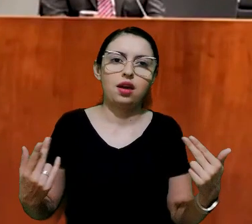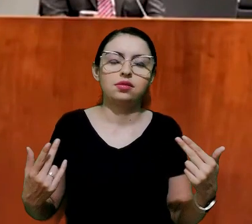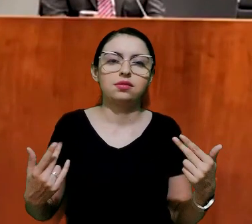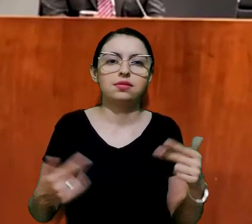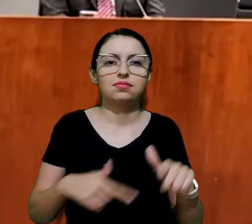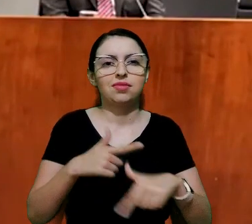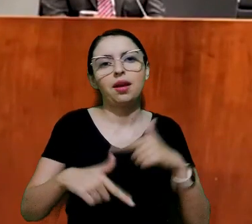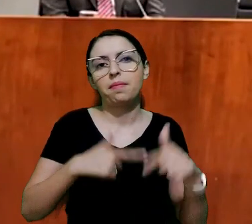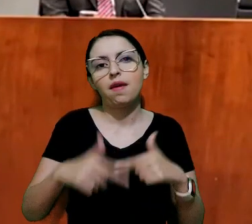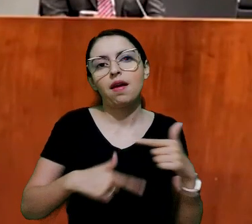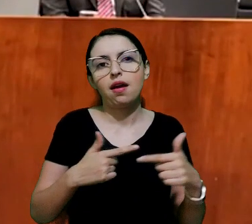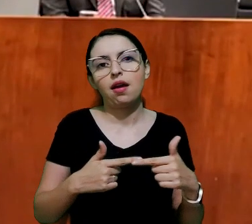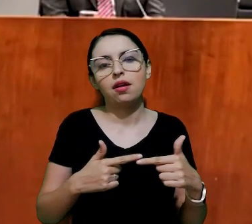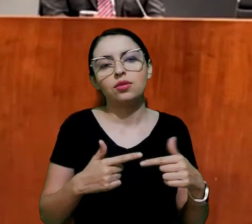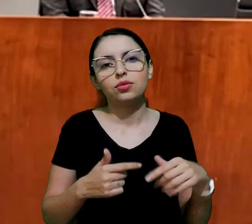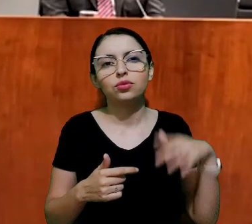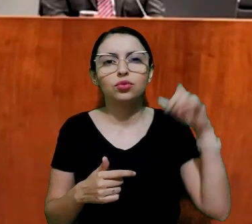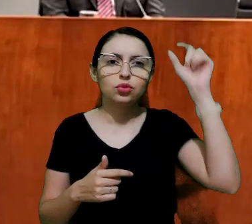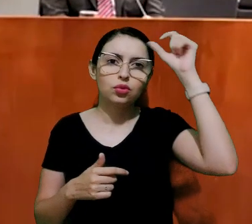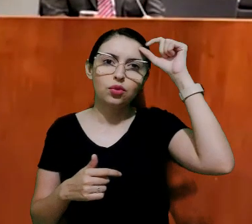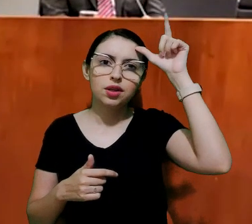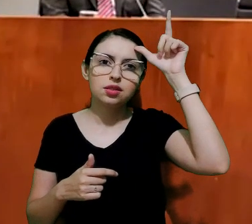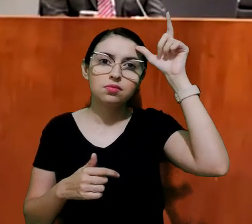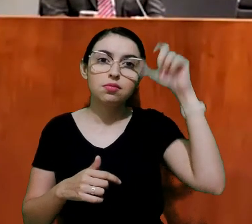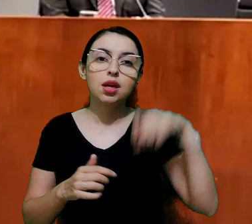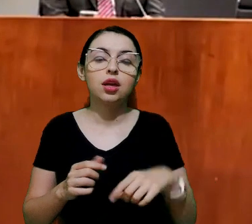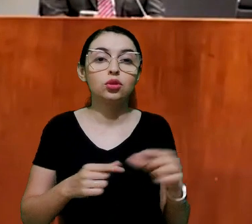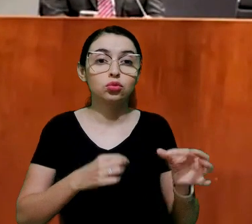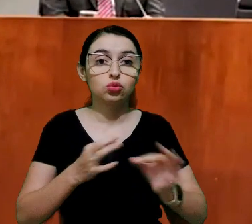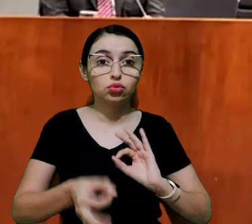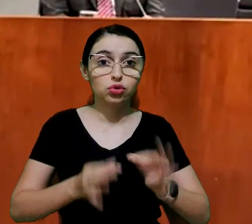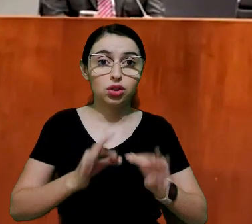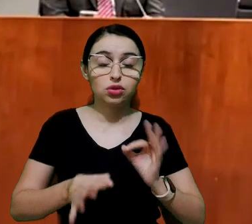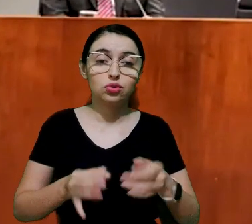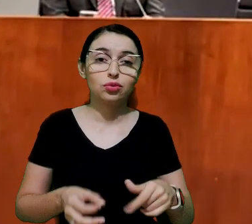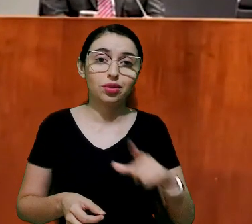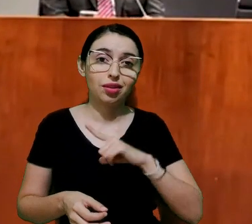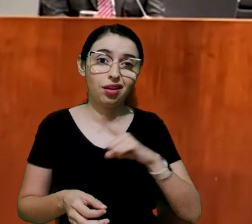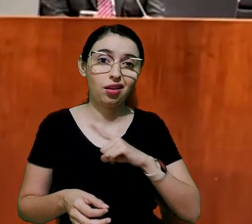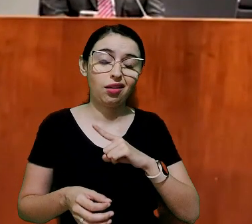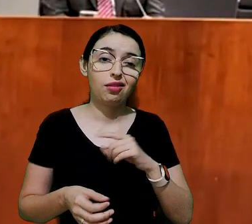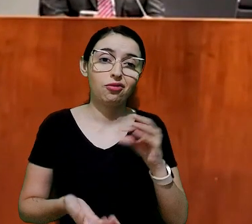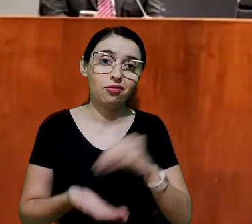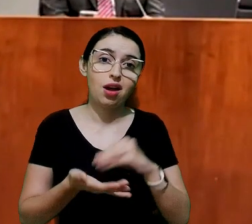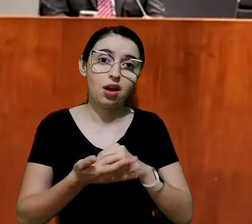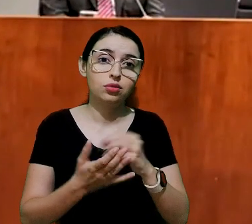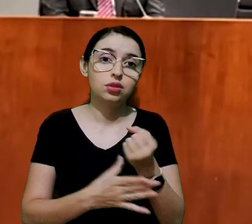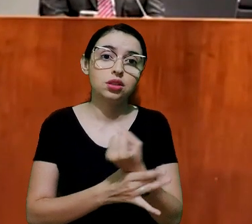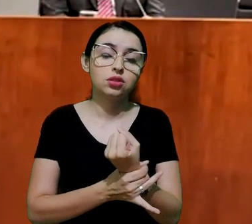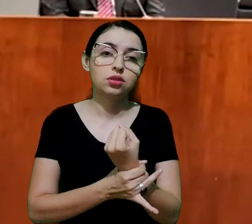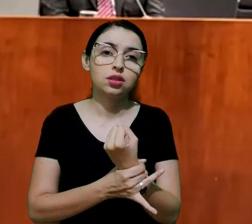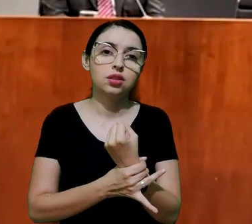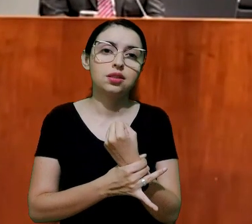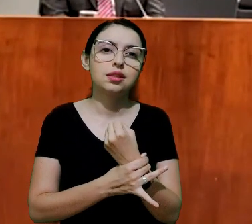todas as áreas do conhecimento jurídico, há uma insegurança. Eu falei das críticas ao CNJ.